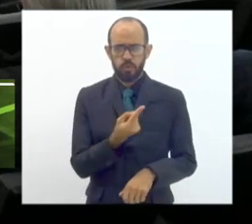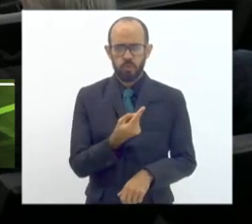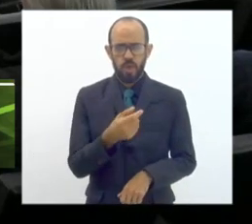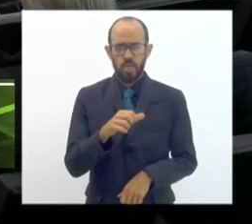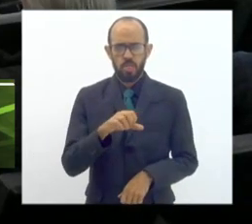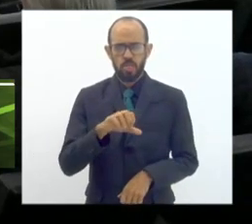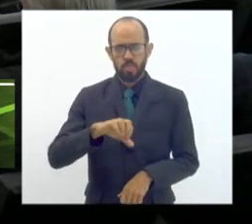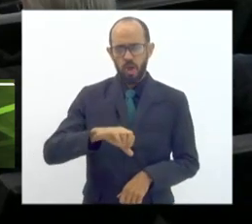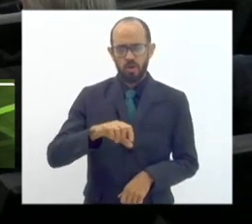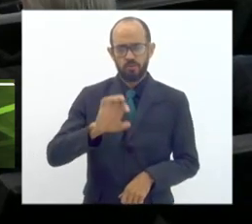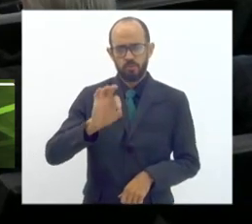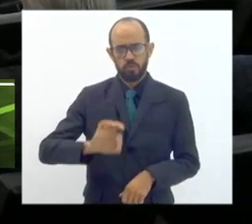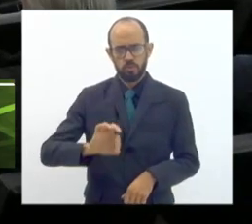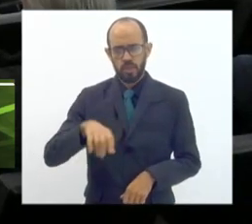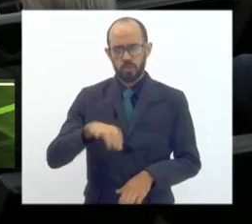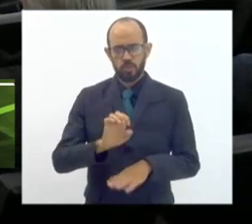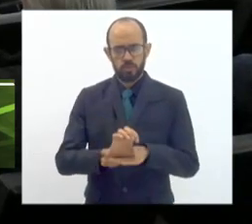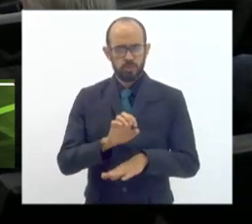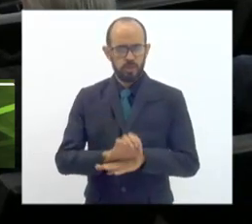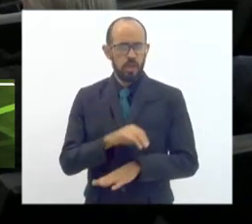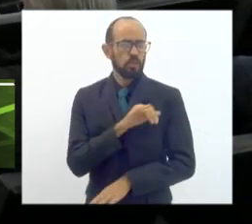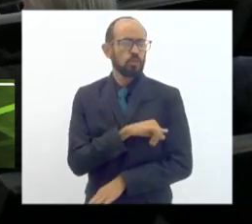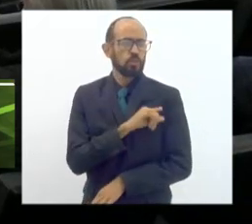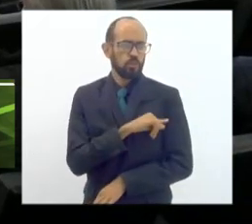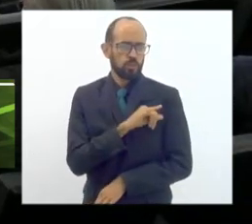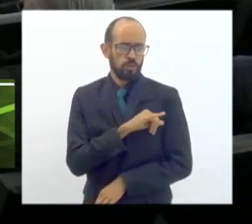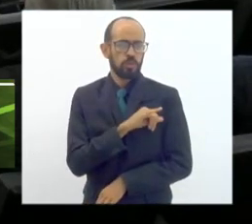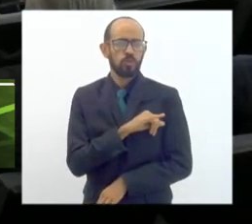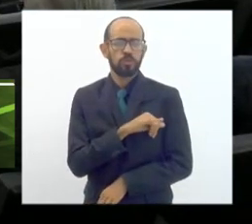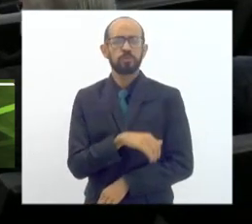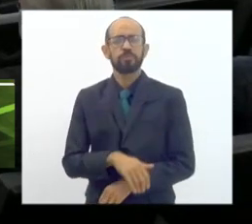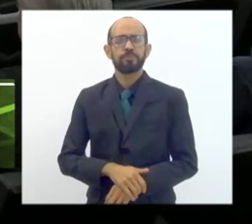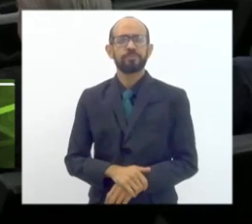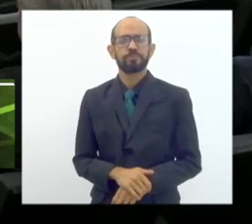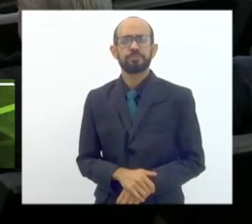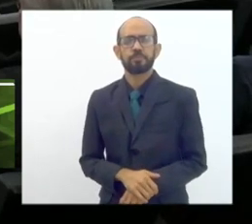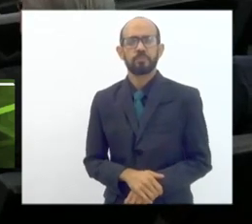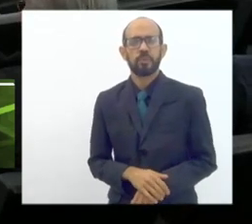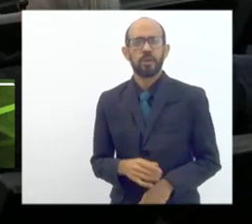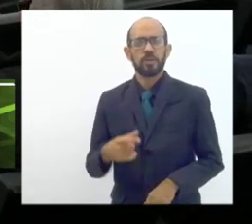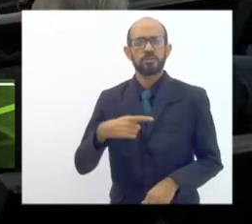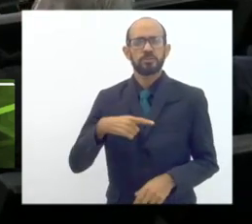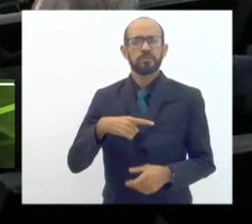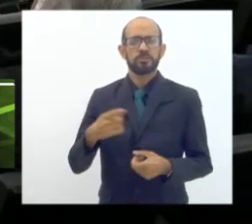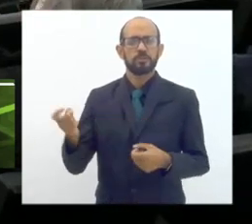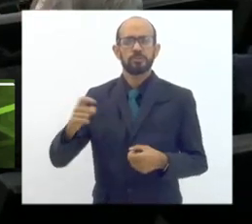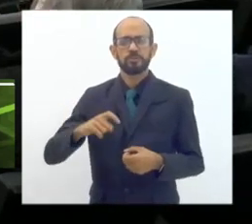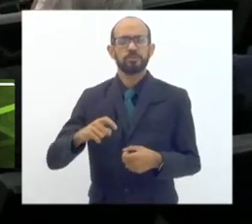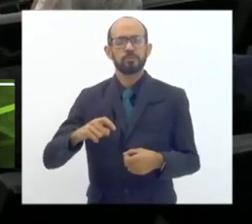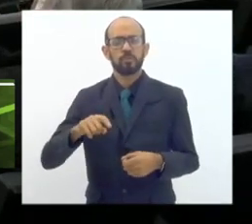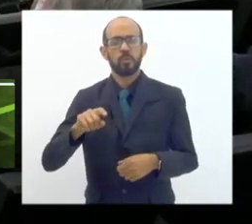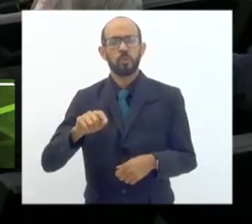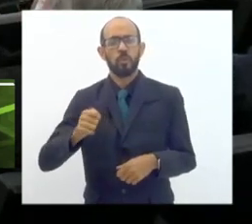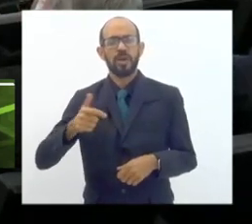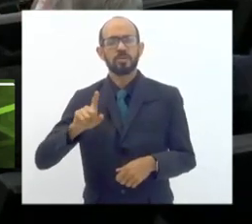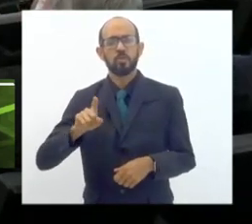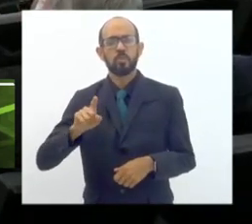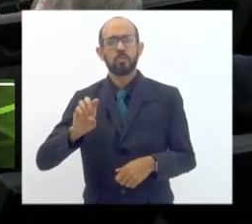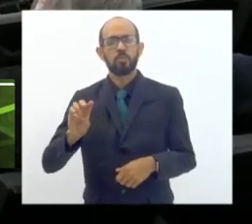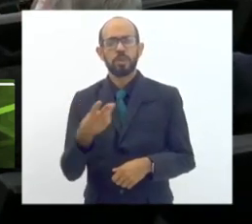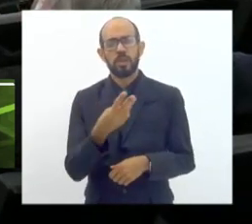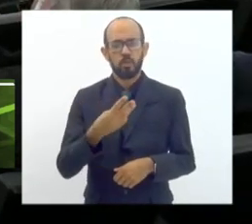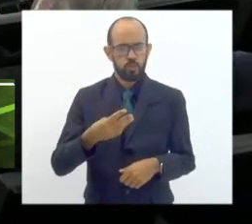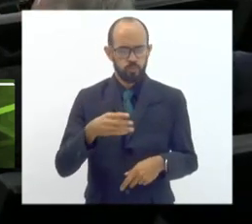18,9% do Estado do Rio de Janeiro, territorialmente falando. Então, nós temos quase 1 milhão de habitantes nessa